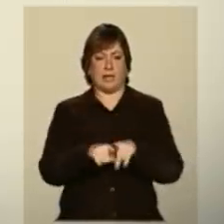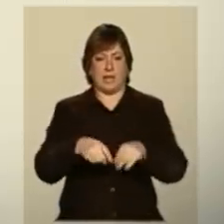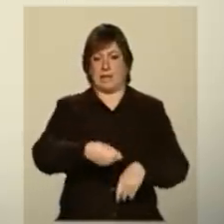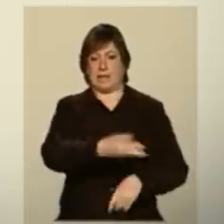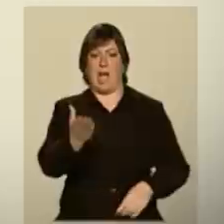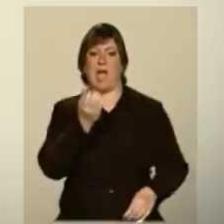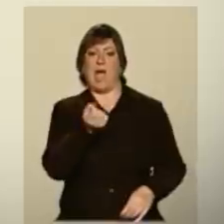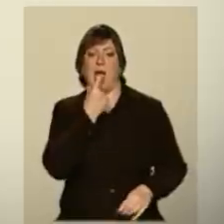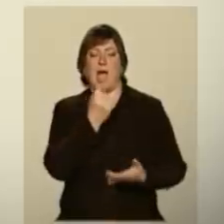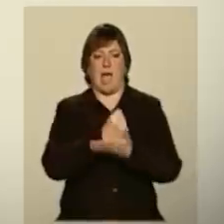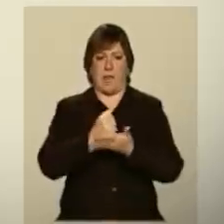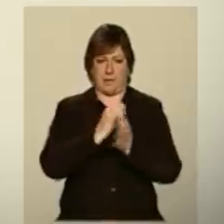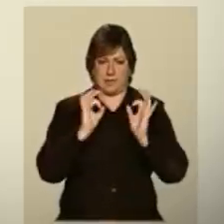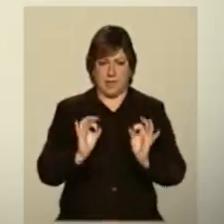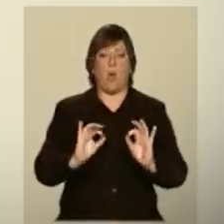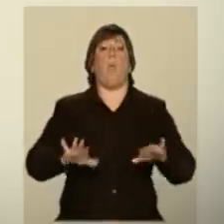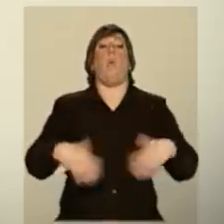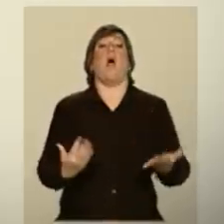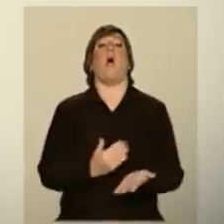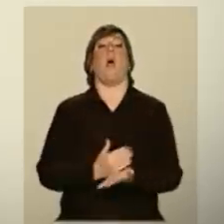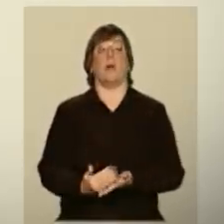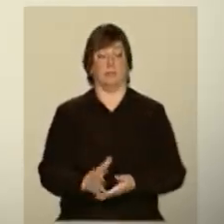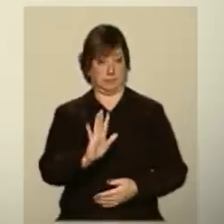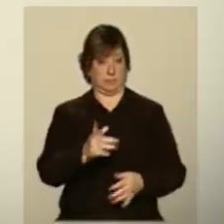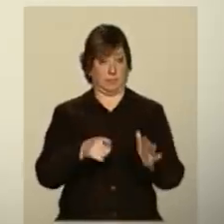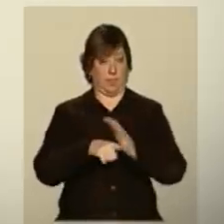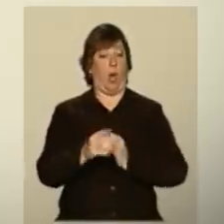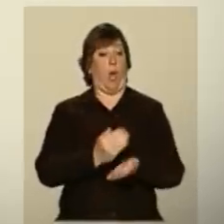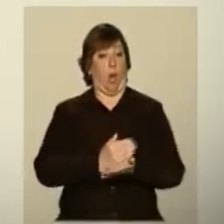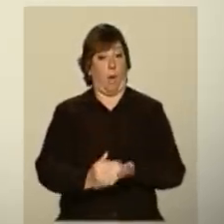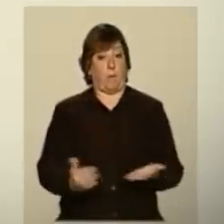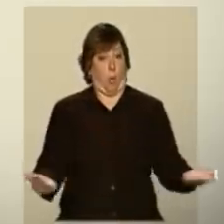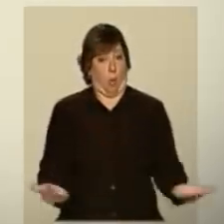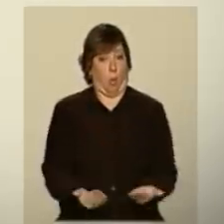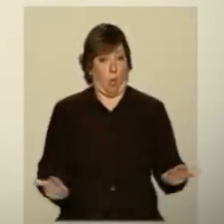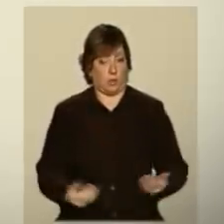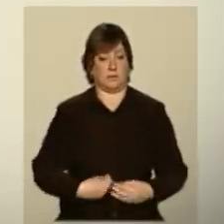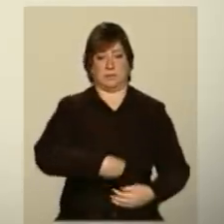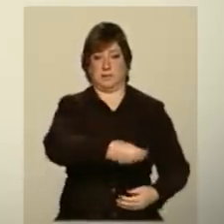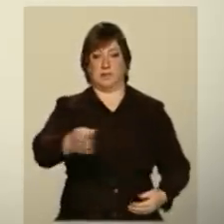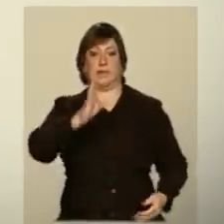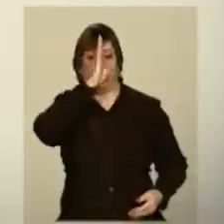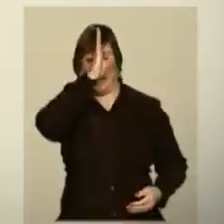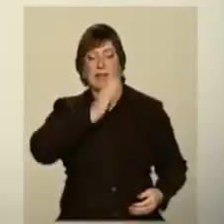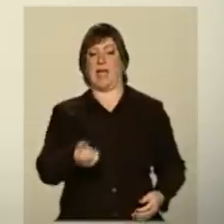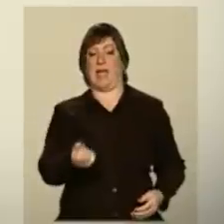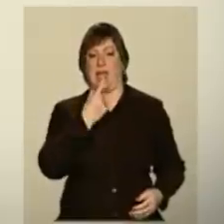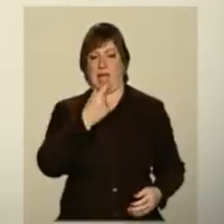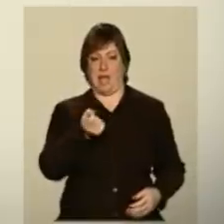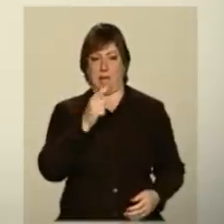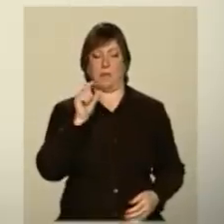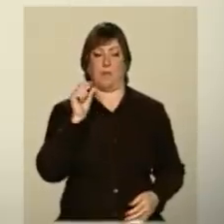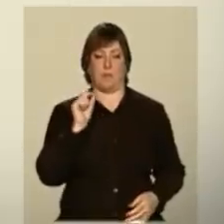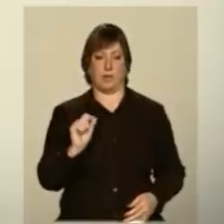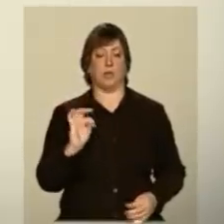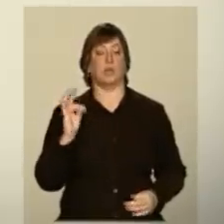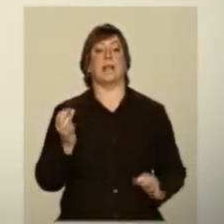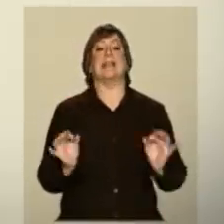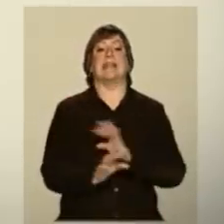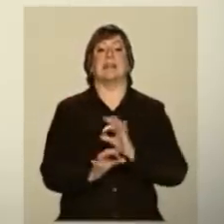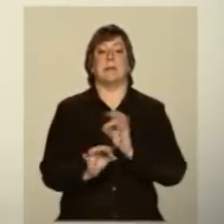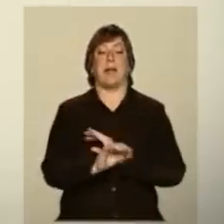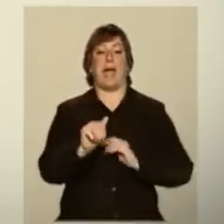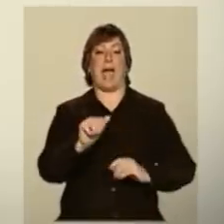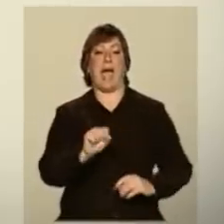essa distribuição vai começar começa a partir de hoje Luciano a distribuição gratuita dos remédios para o tratamento